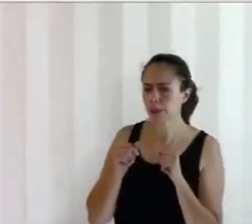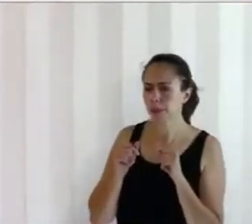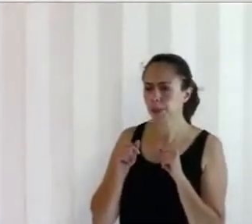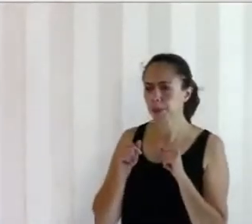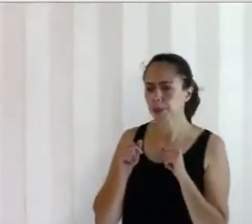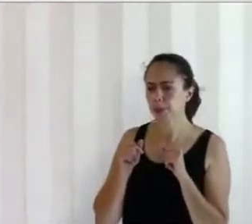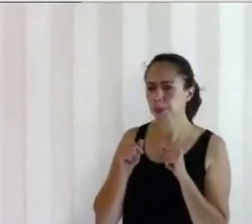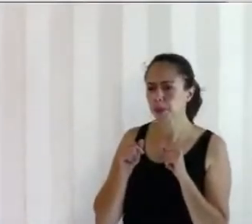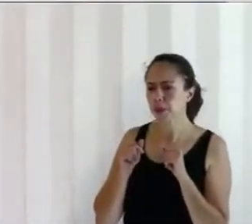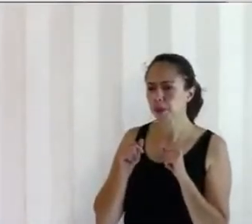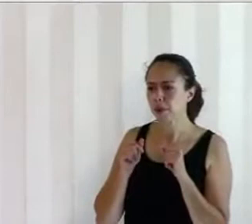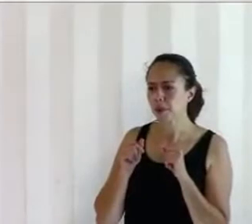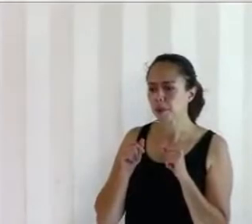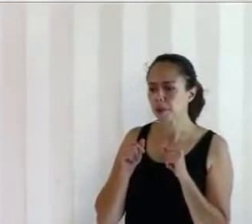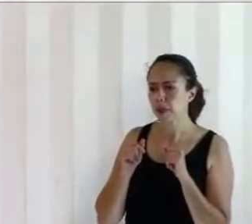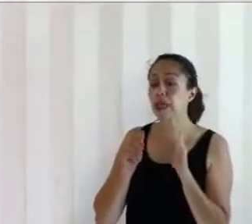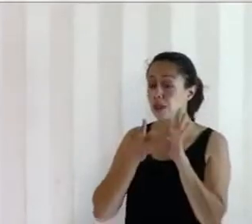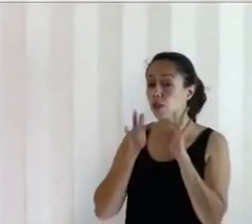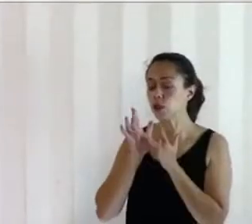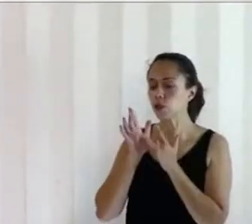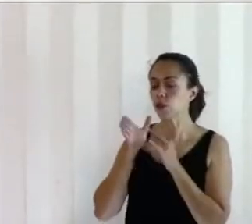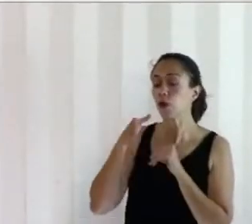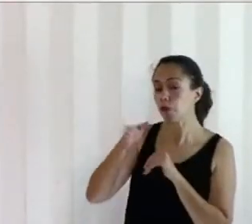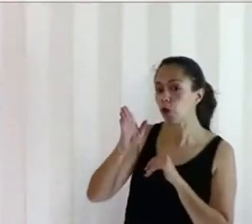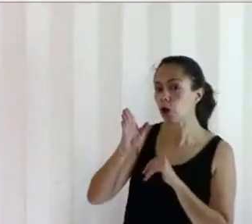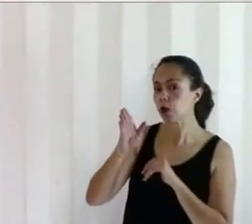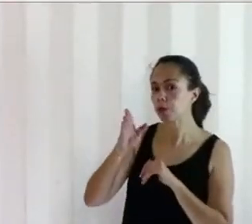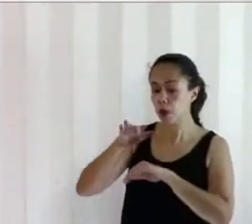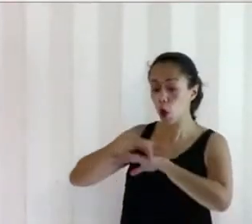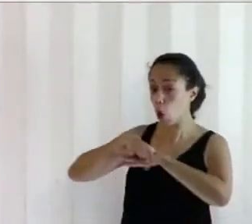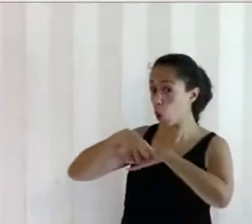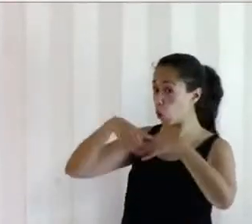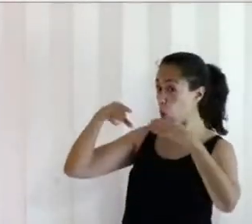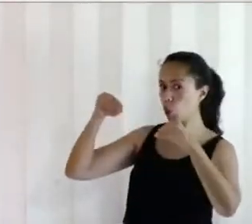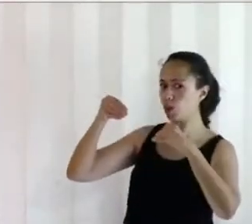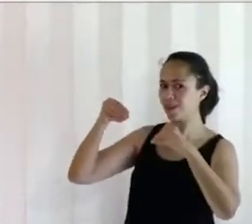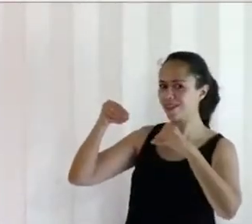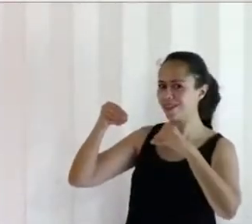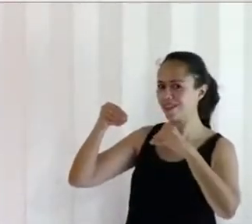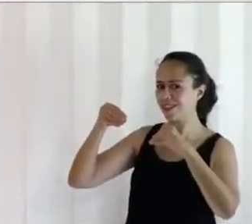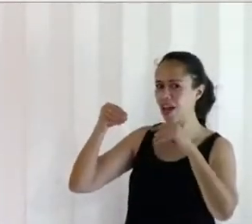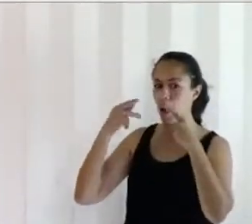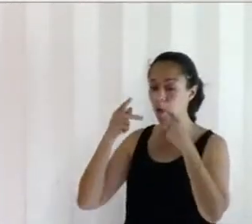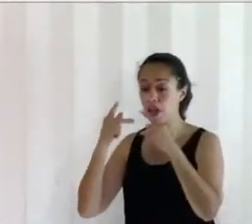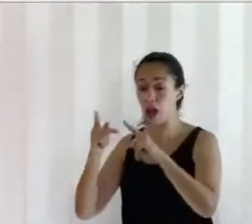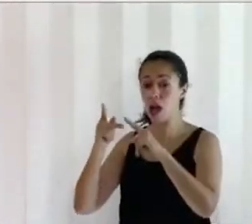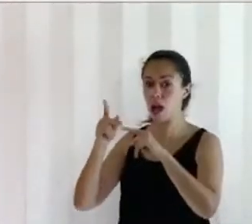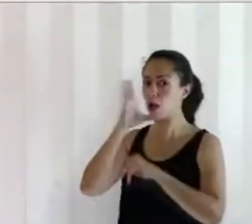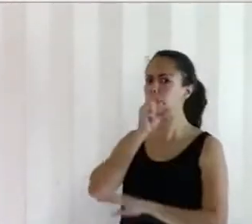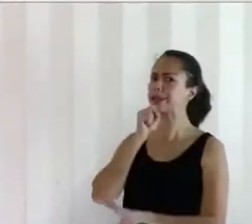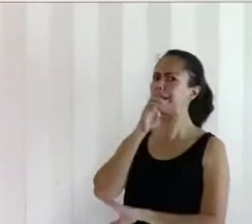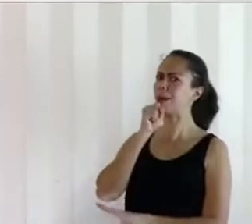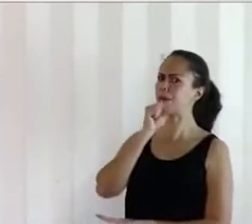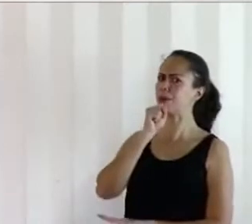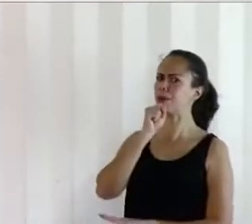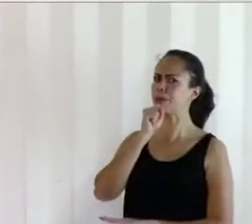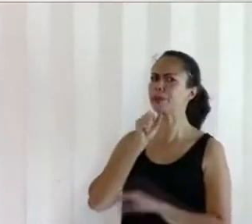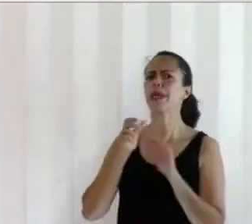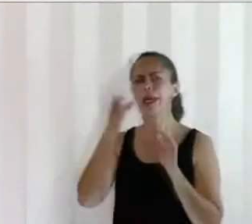Ele foi duramente acusado por causa disso. Teus discípulos quebram a lei, e você